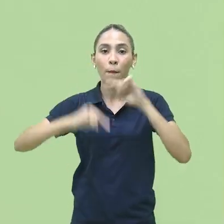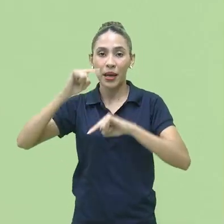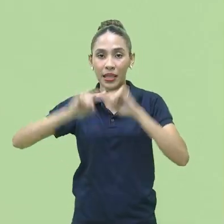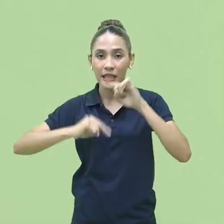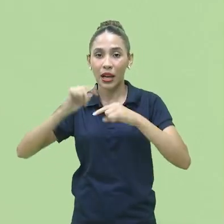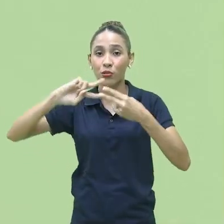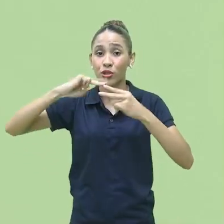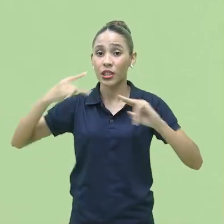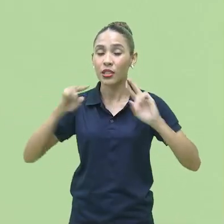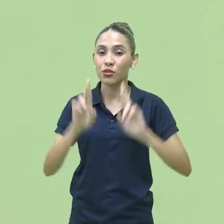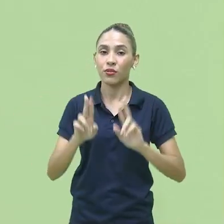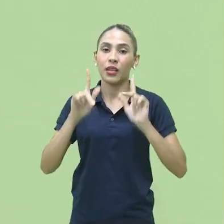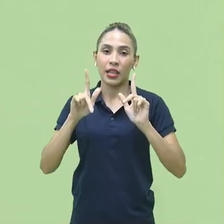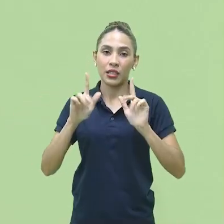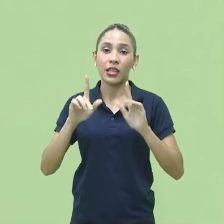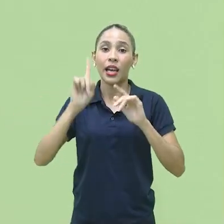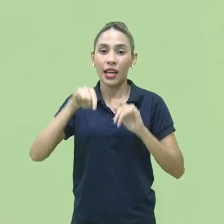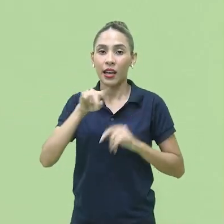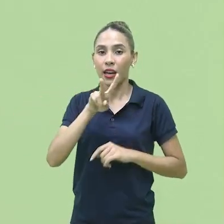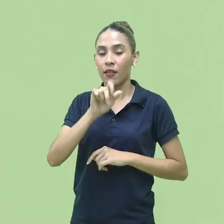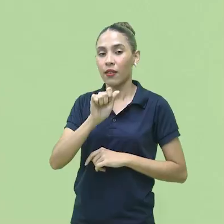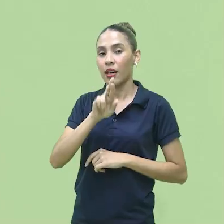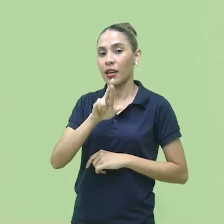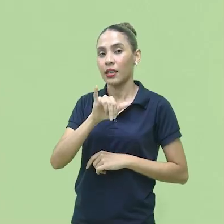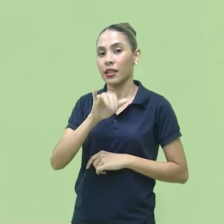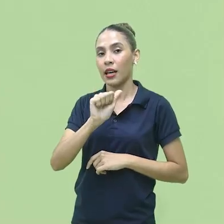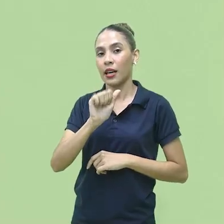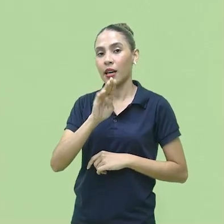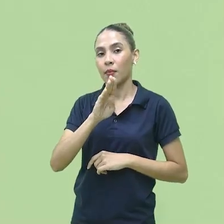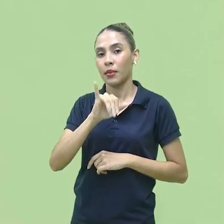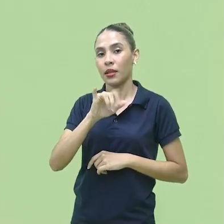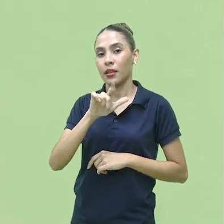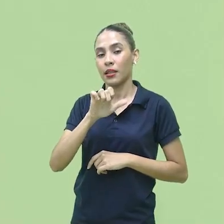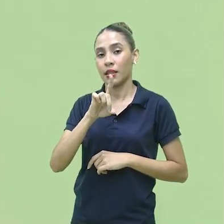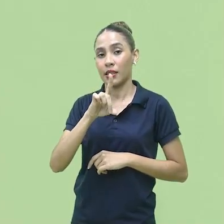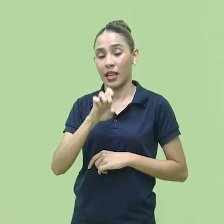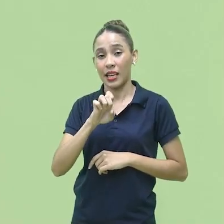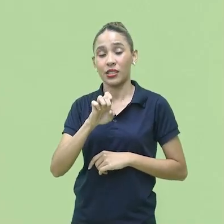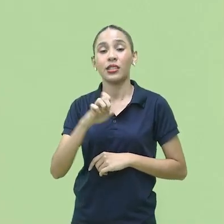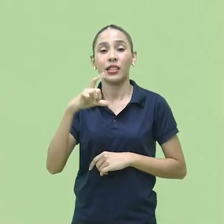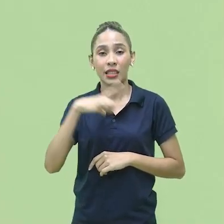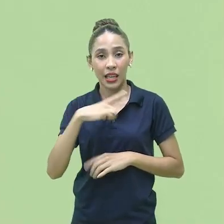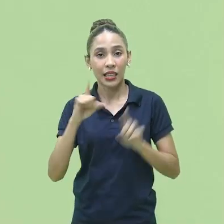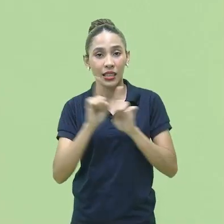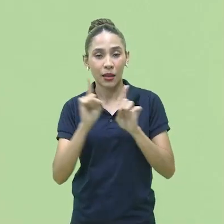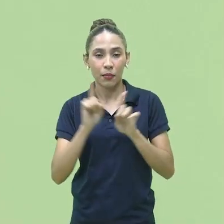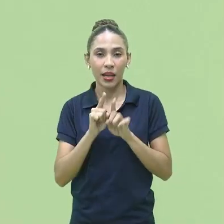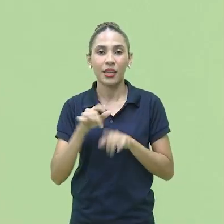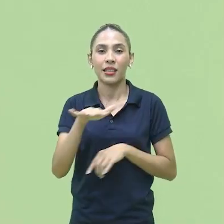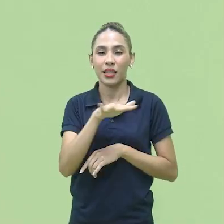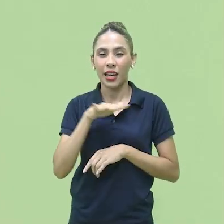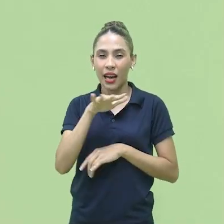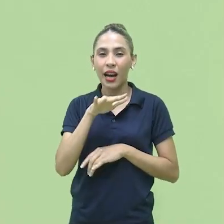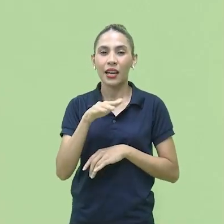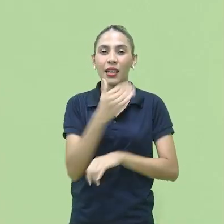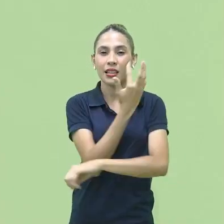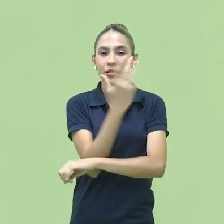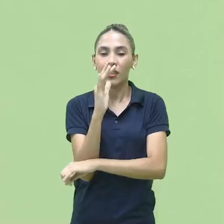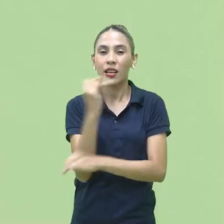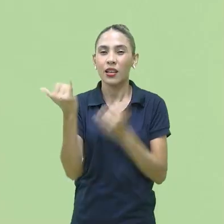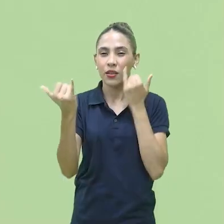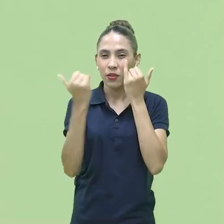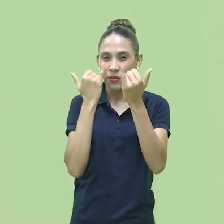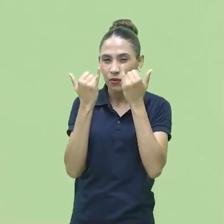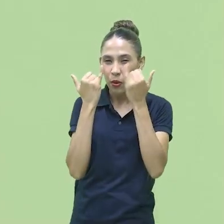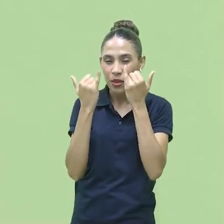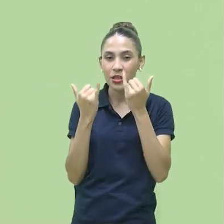totalmente diferentes. Isso é variabilidade. É claro que existe na natureza aí o que nós chamamos de formação de clones